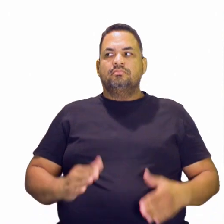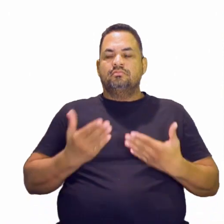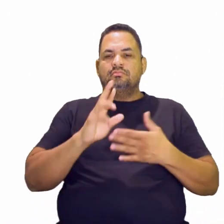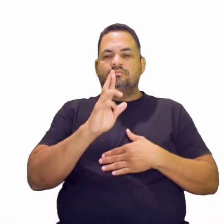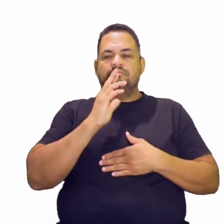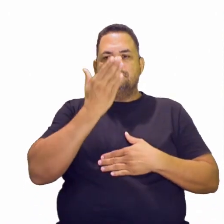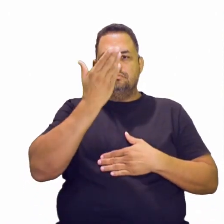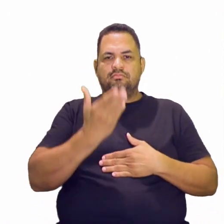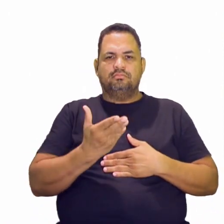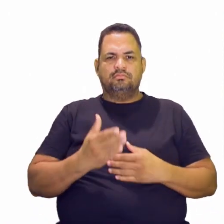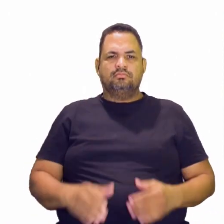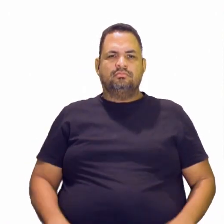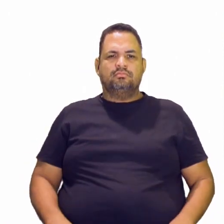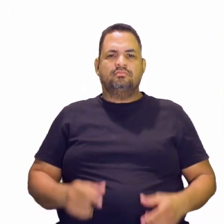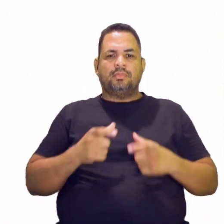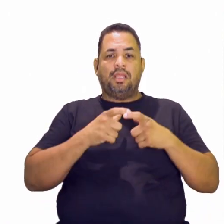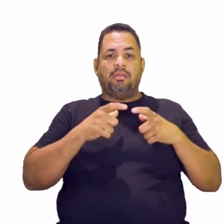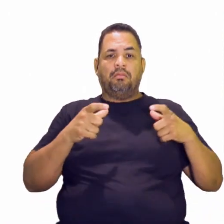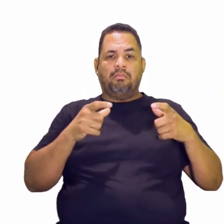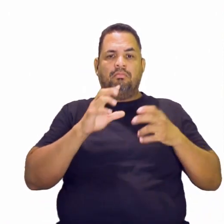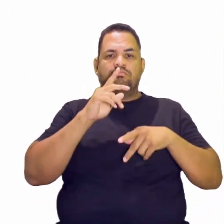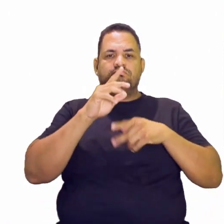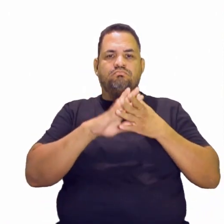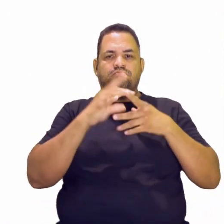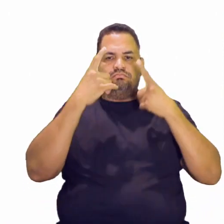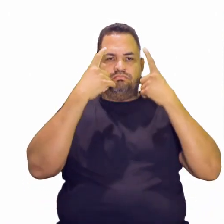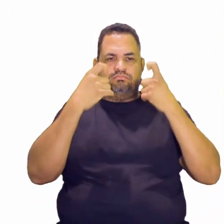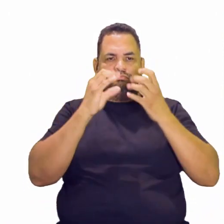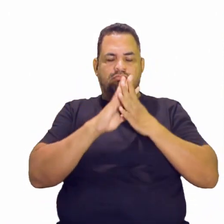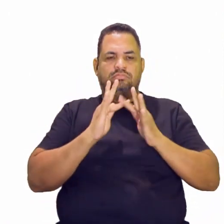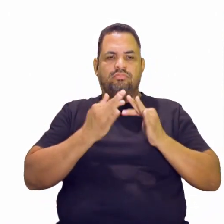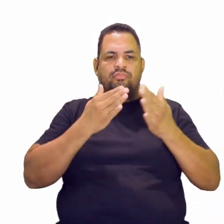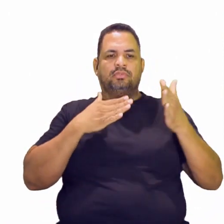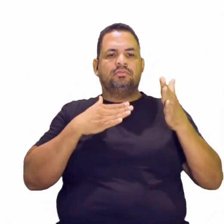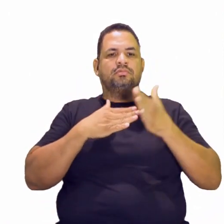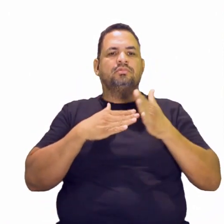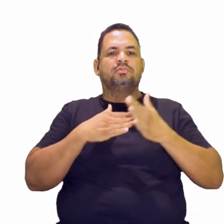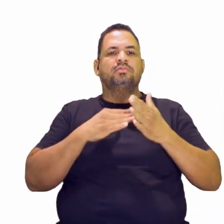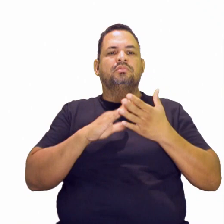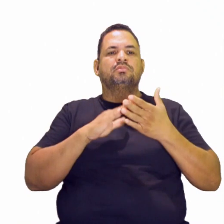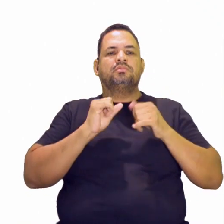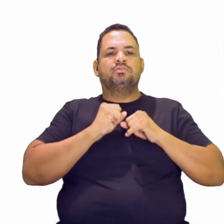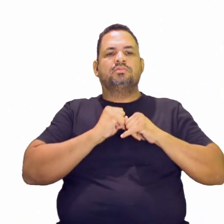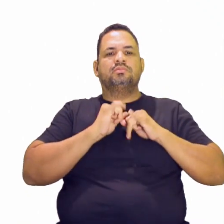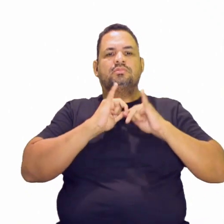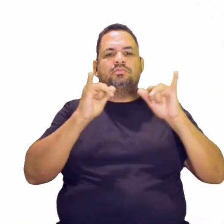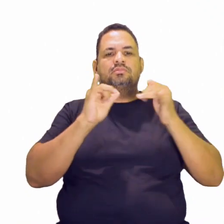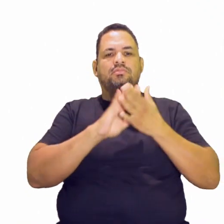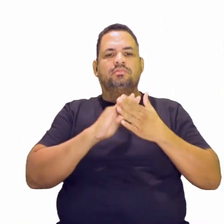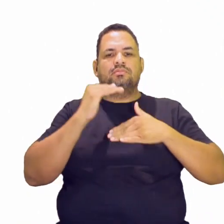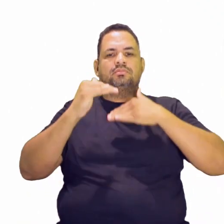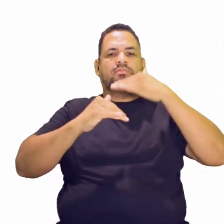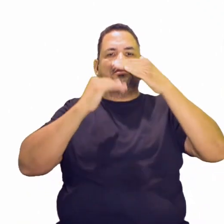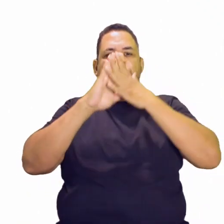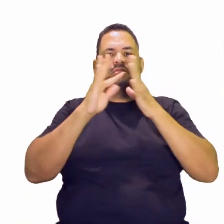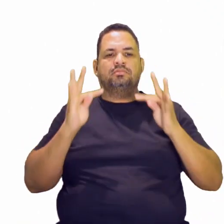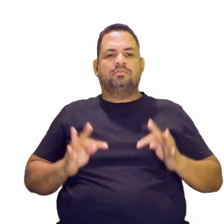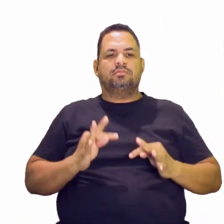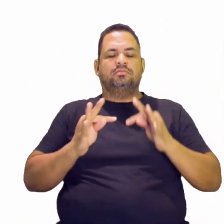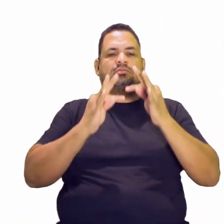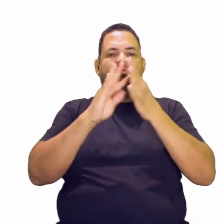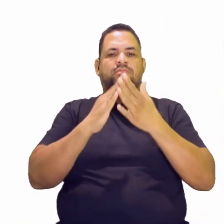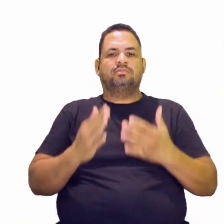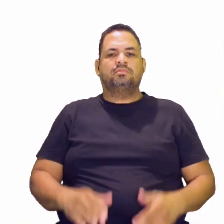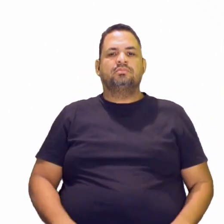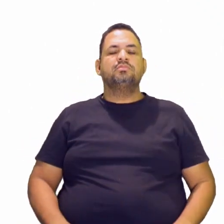pode dizer que o aumento da violência, o fim da censura, os avanços também da tecnologia, nós não